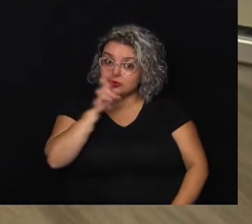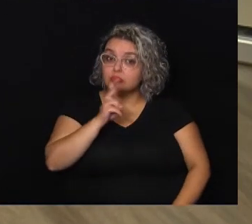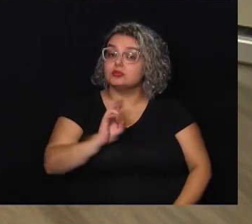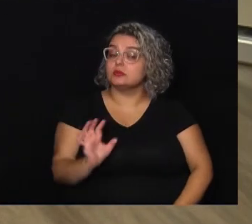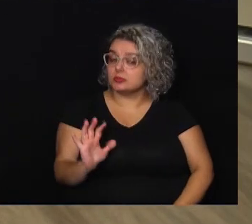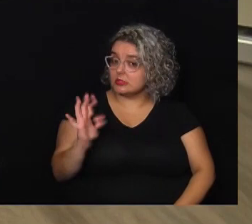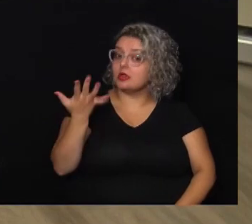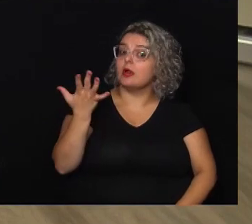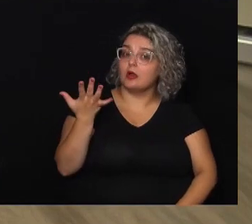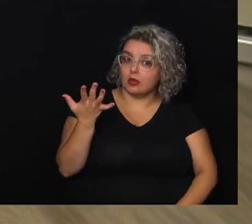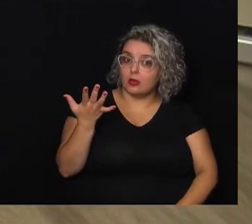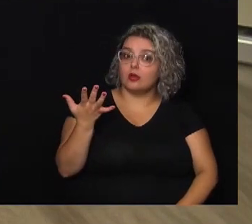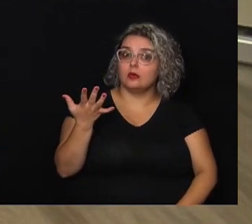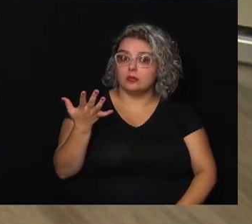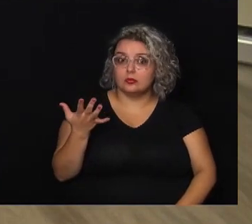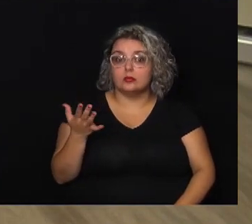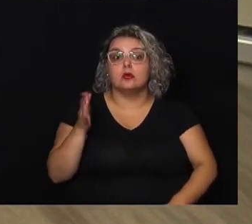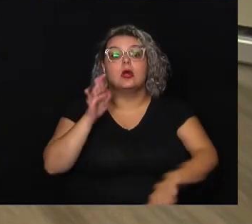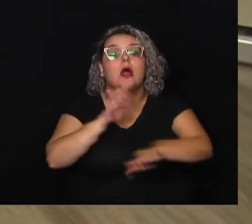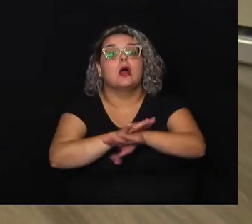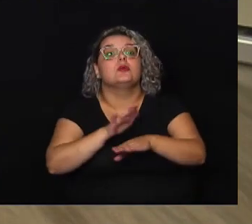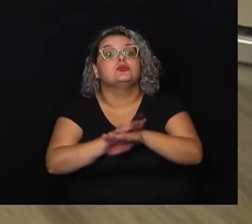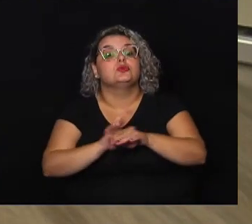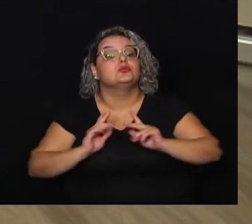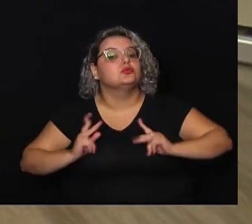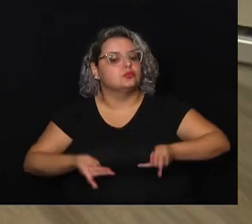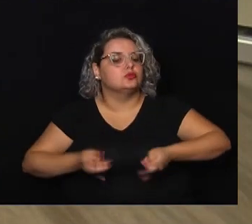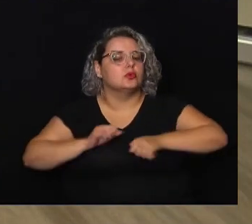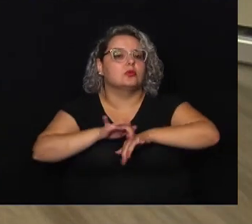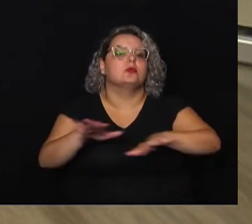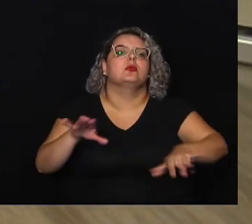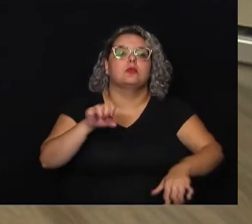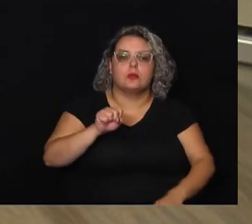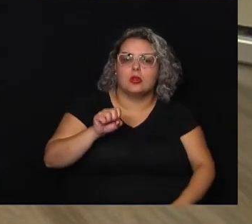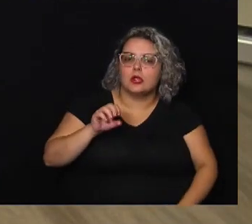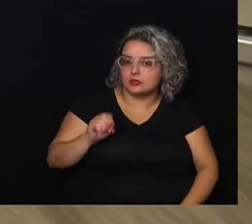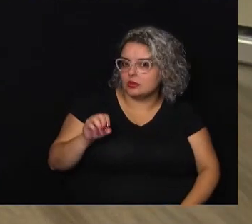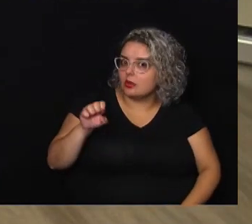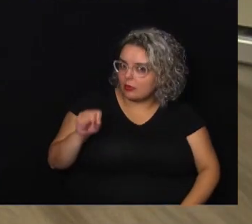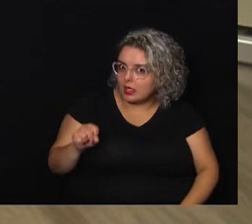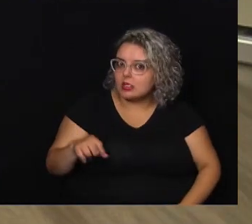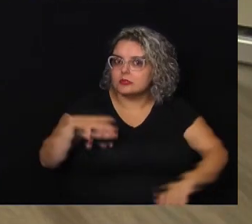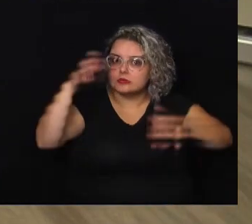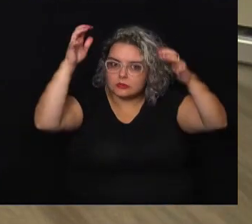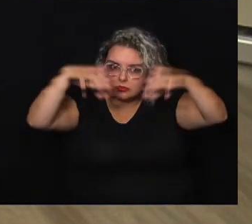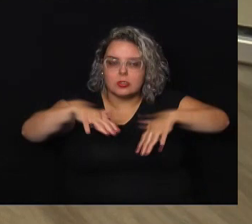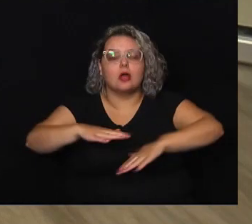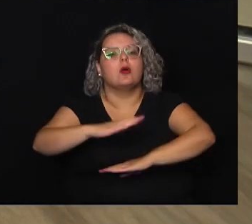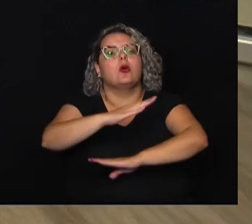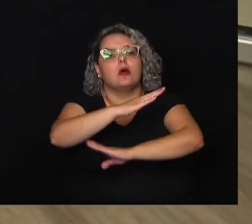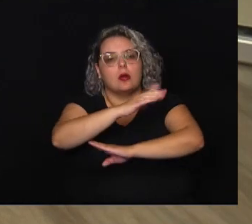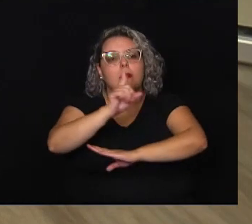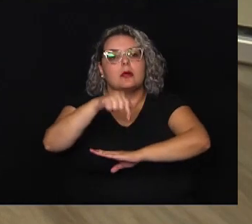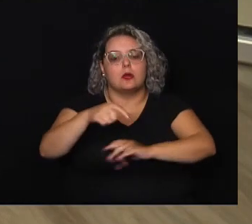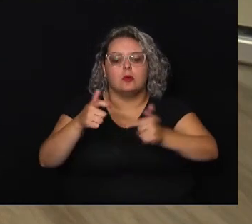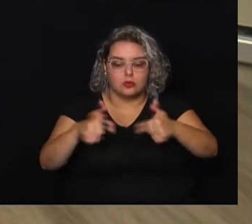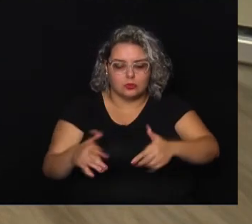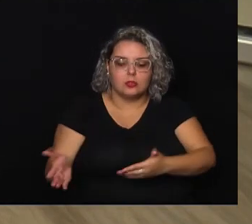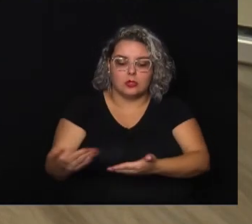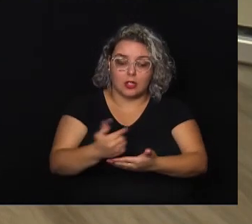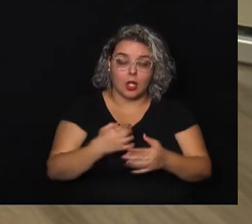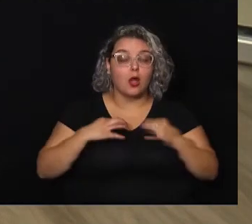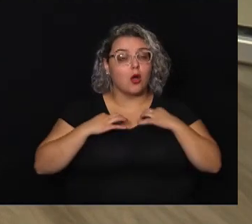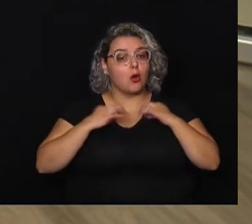sendo tomadas, ajudas humanitárias como SOS Chuvas, Câmara de Campinas é um ponto de doação, você que tem roupa em